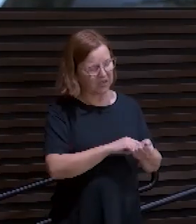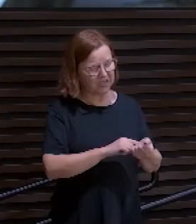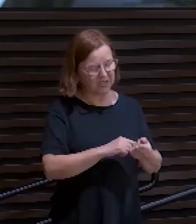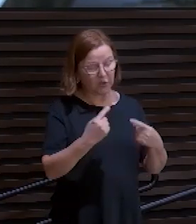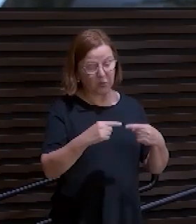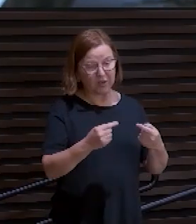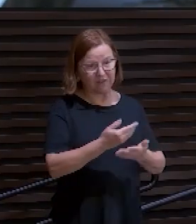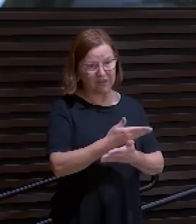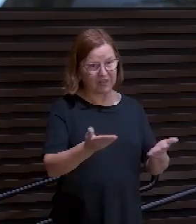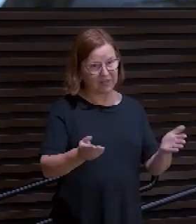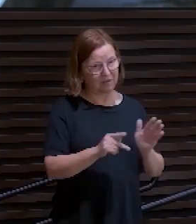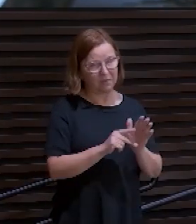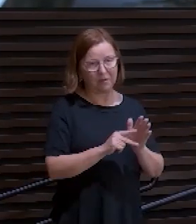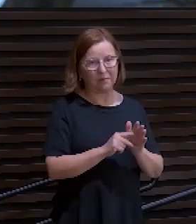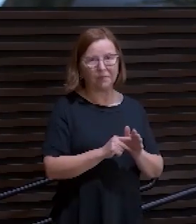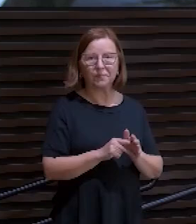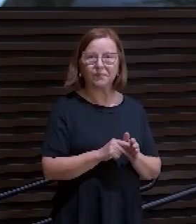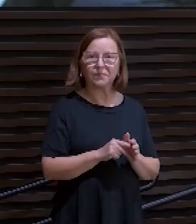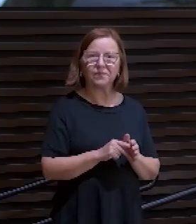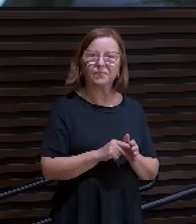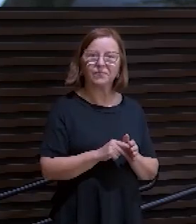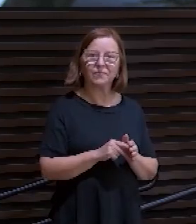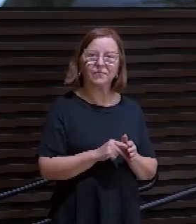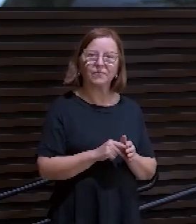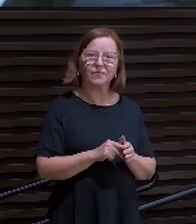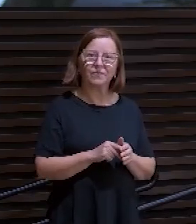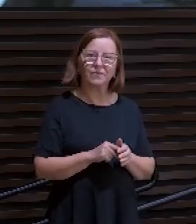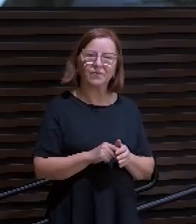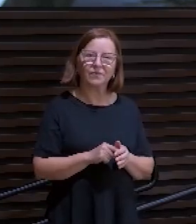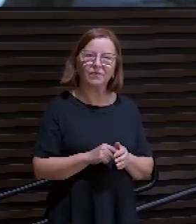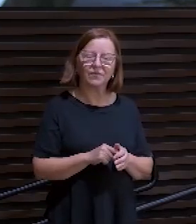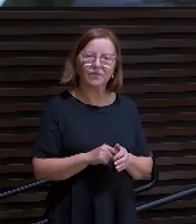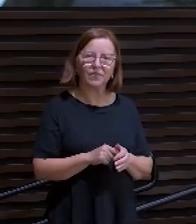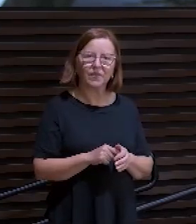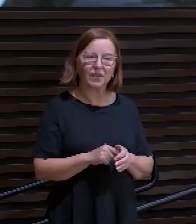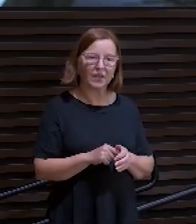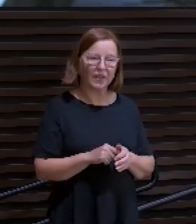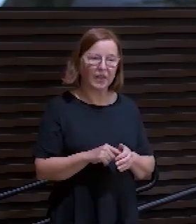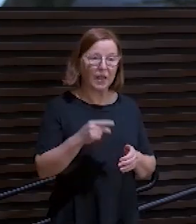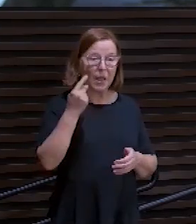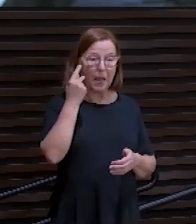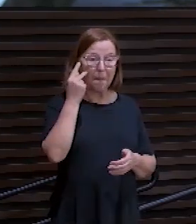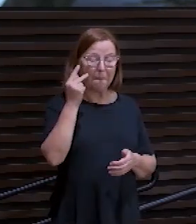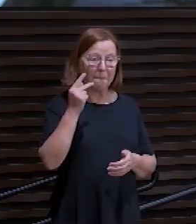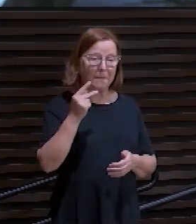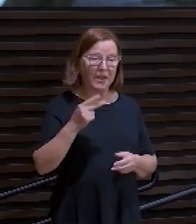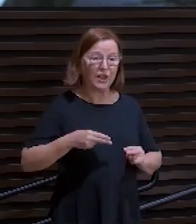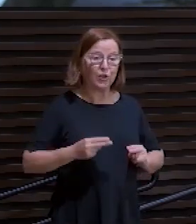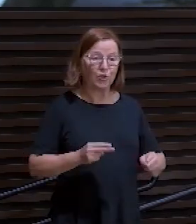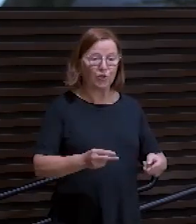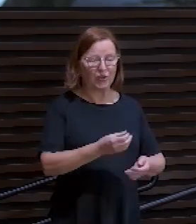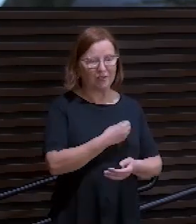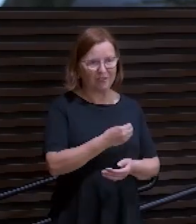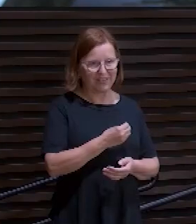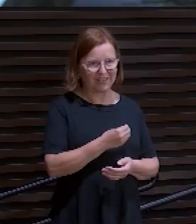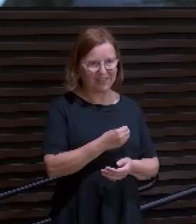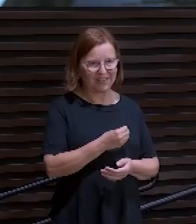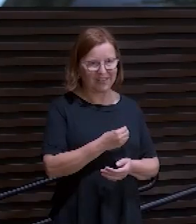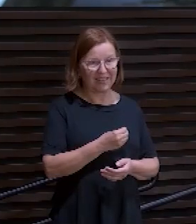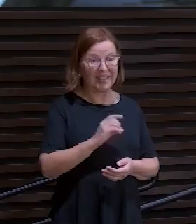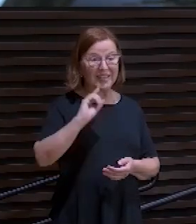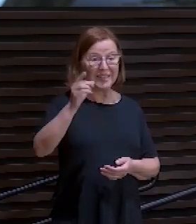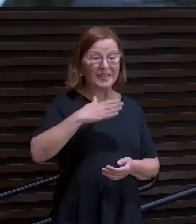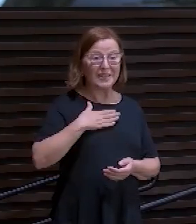mesmos, por me haverdes vendido para aqui, porque para a conservação da vida Deus me enviou adiante de